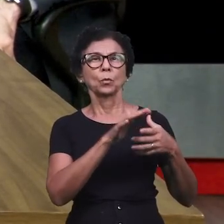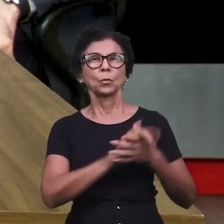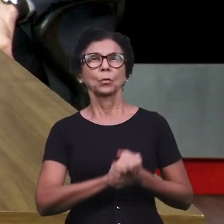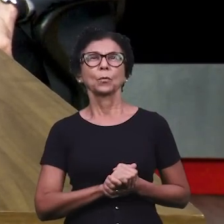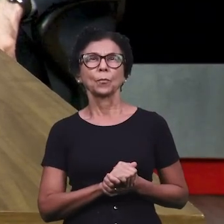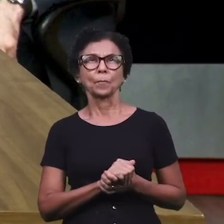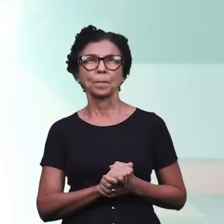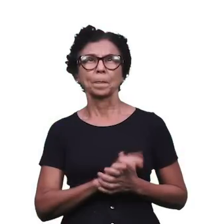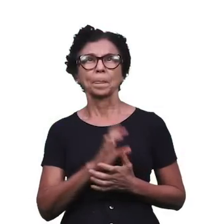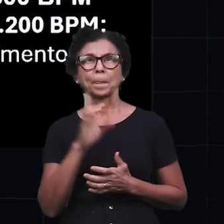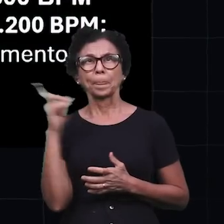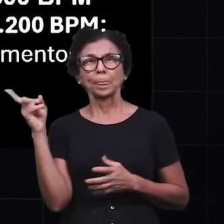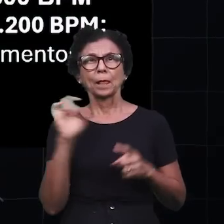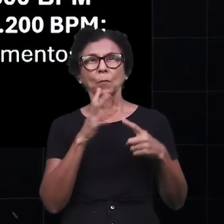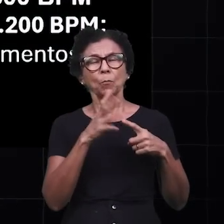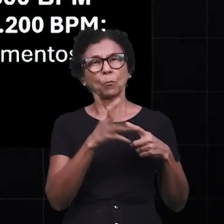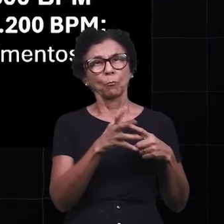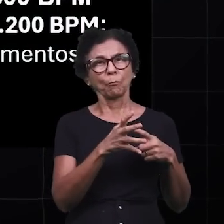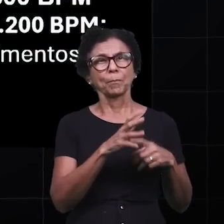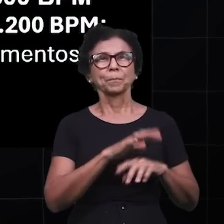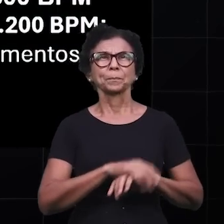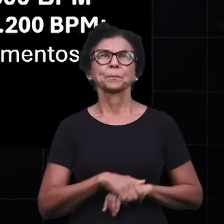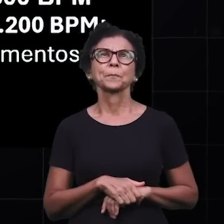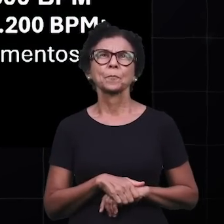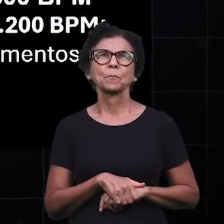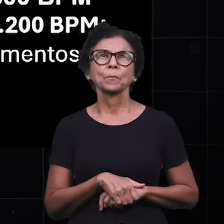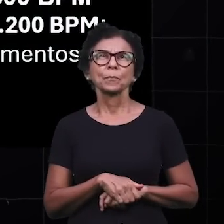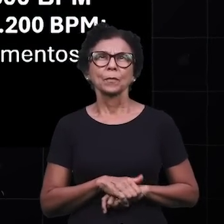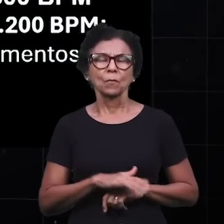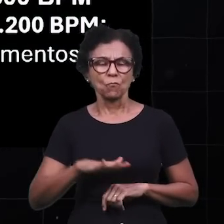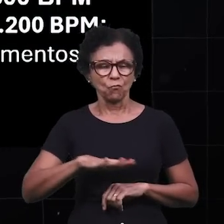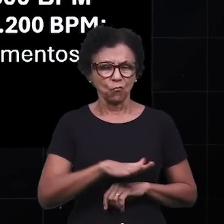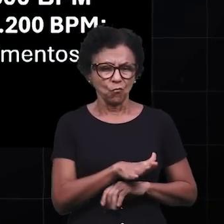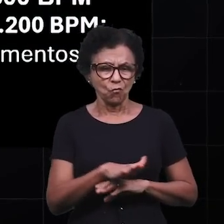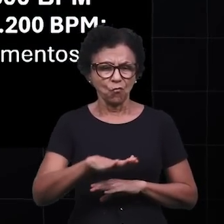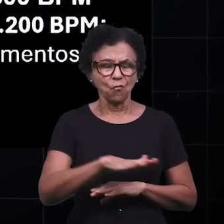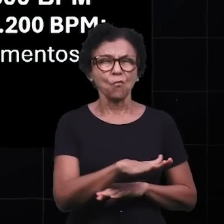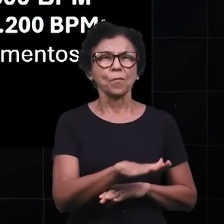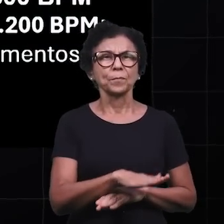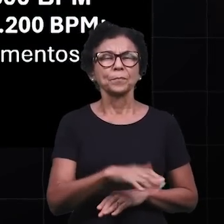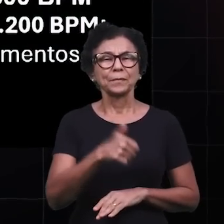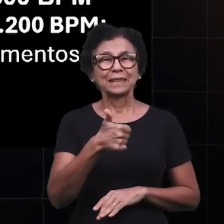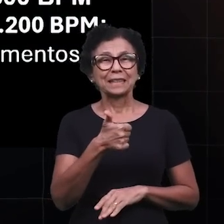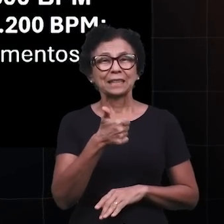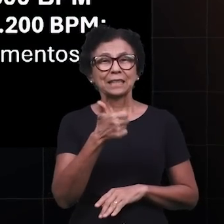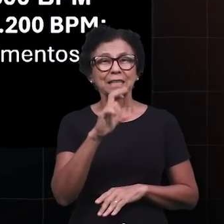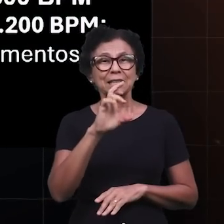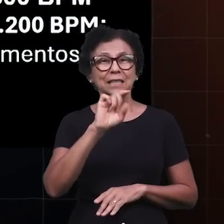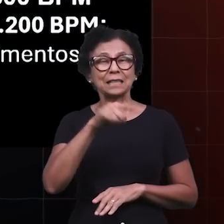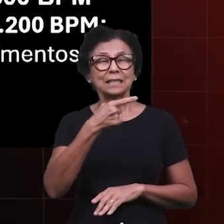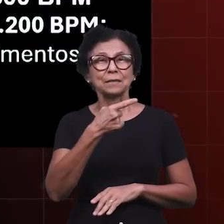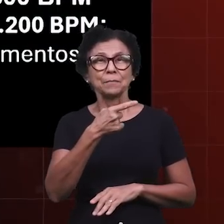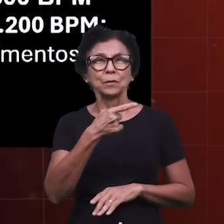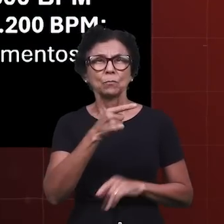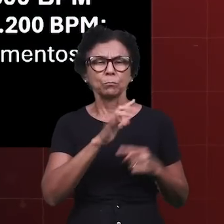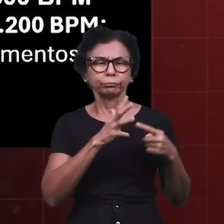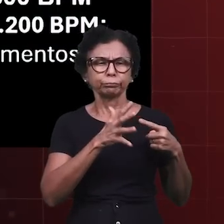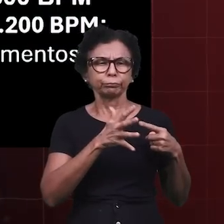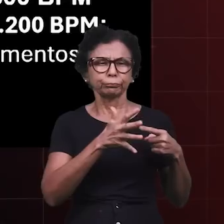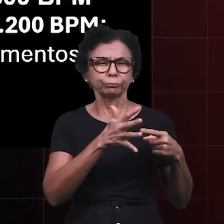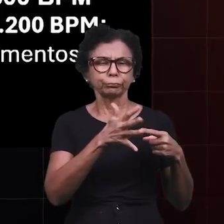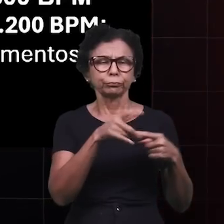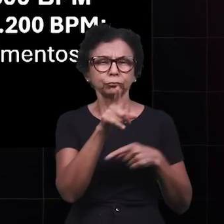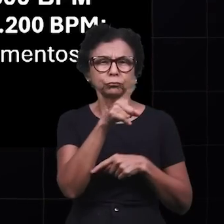1. O motor de carro de Fórmula 1, ele faz 15 mil rotações por minuto. Durante a sua vida útil, ele pode